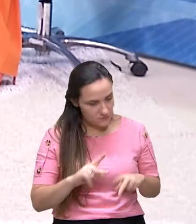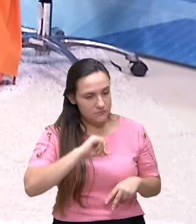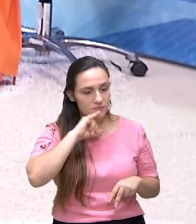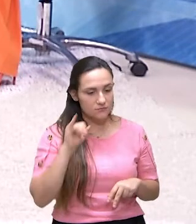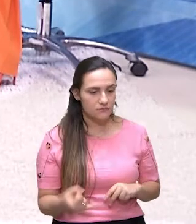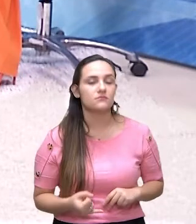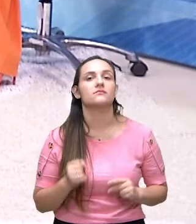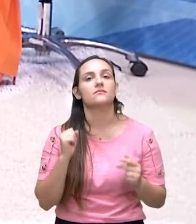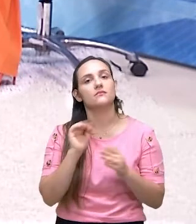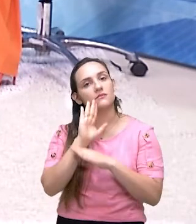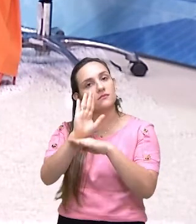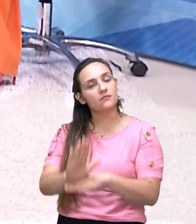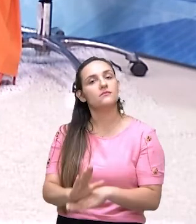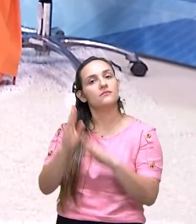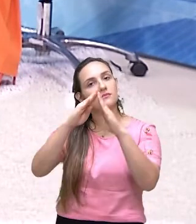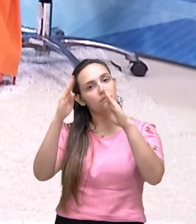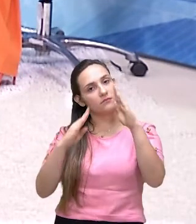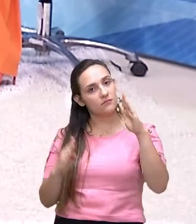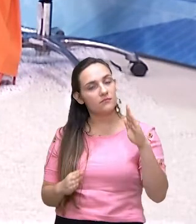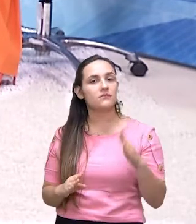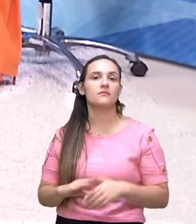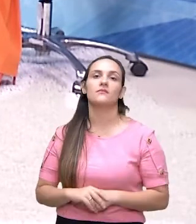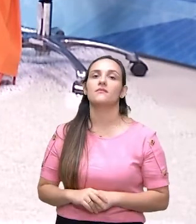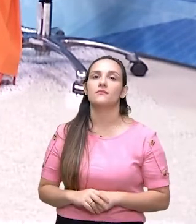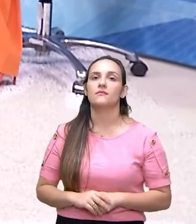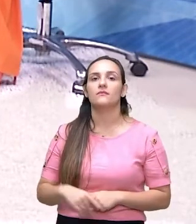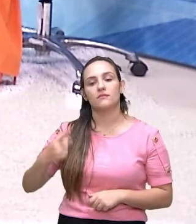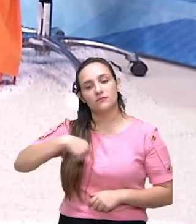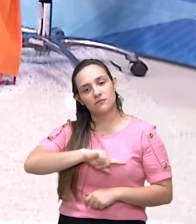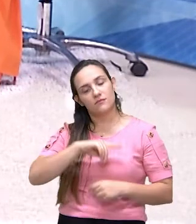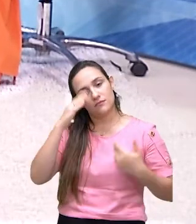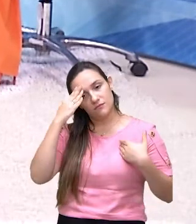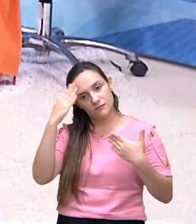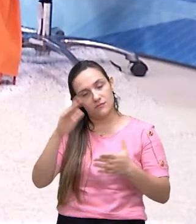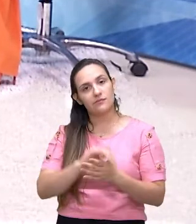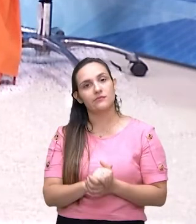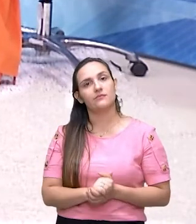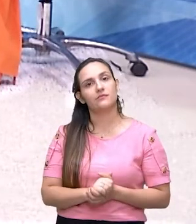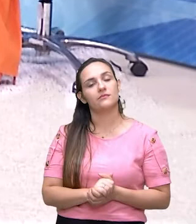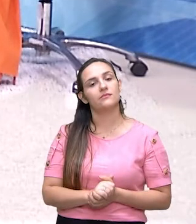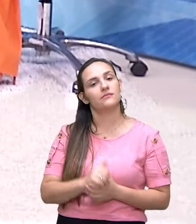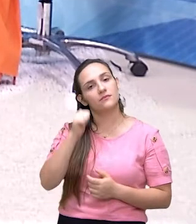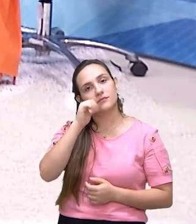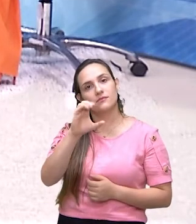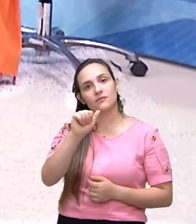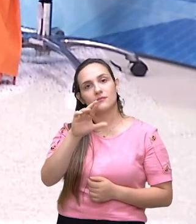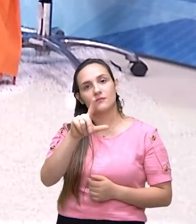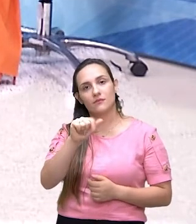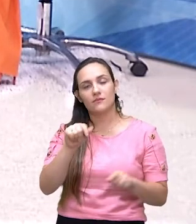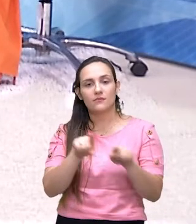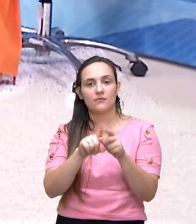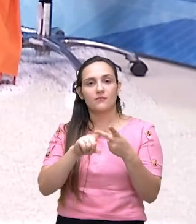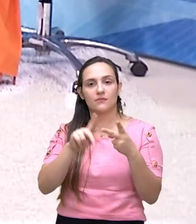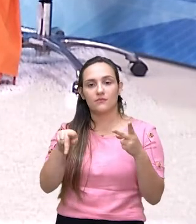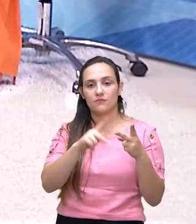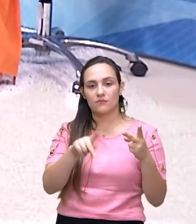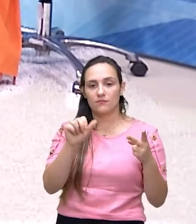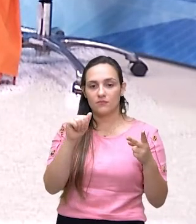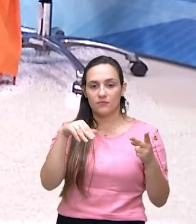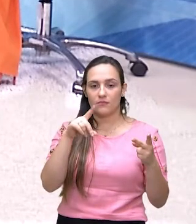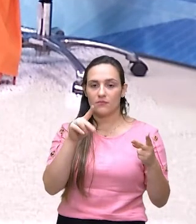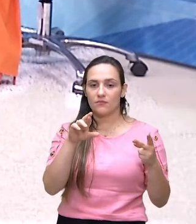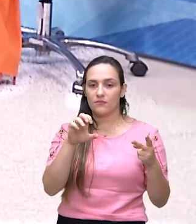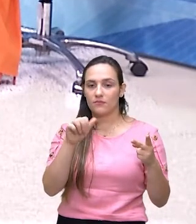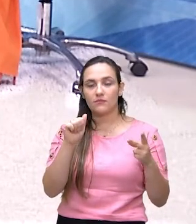Nós aproveitamos e vamos fazer essa campanha também para ajudar a casa da mulher brasileira e agradecemos o apoio da Dra Carla